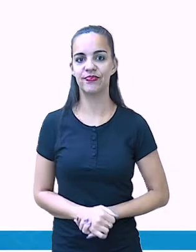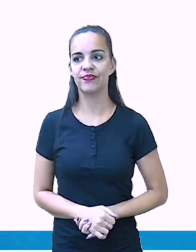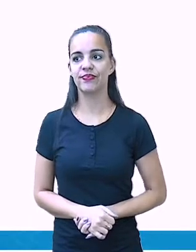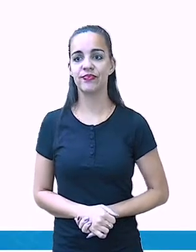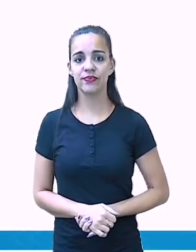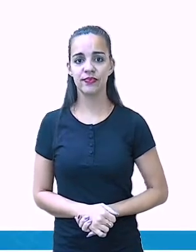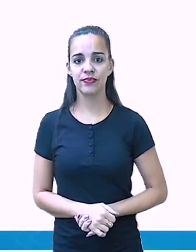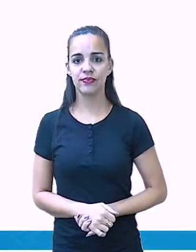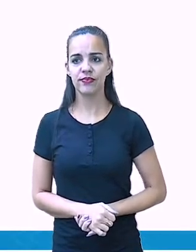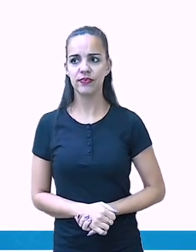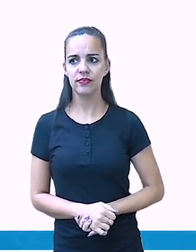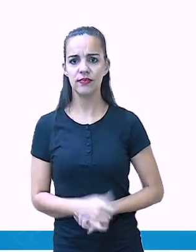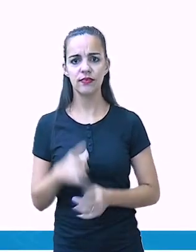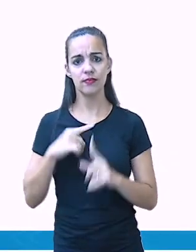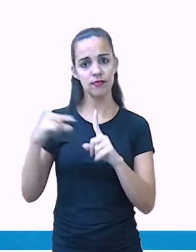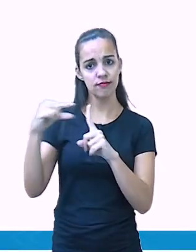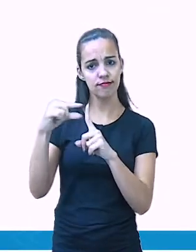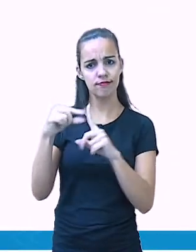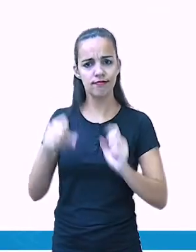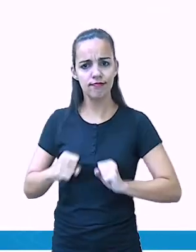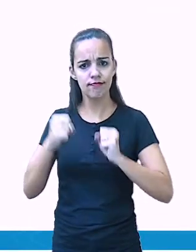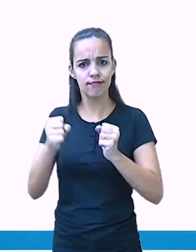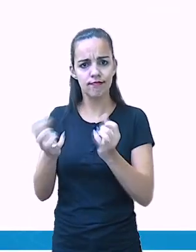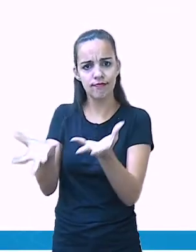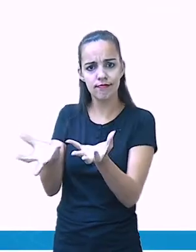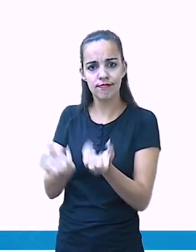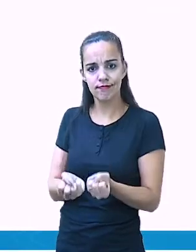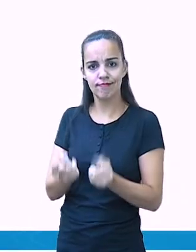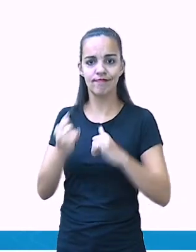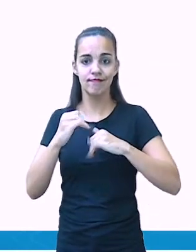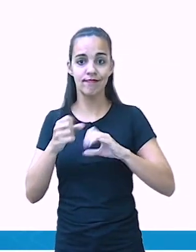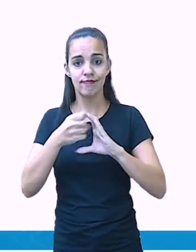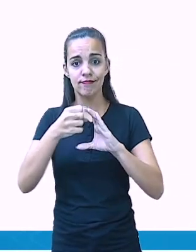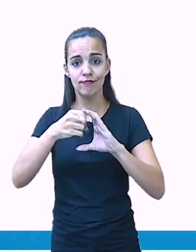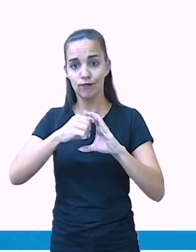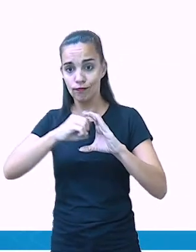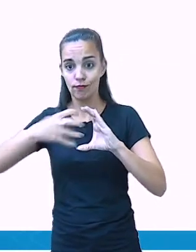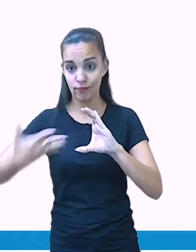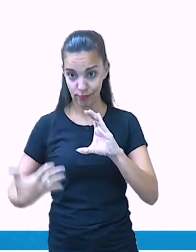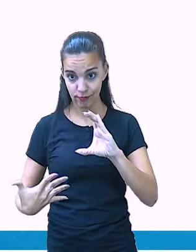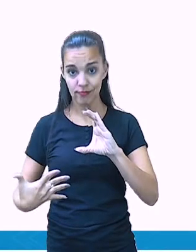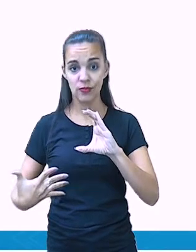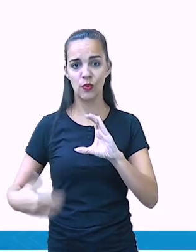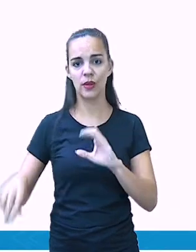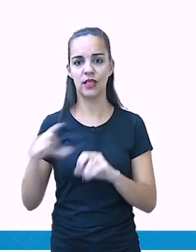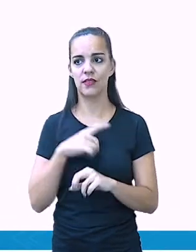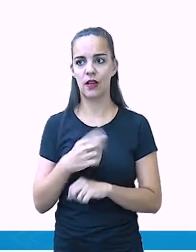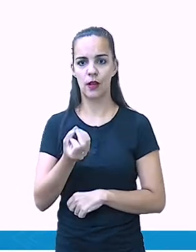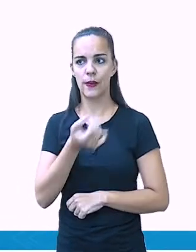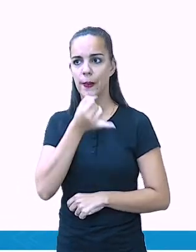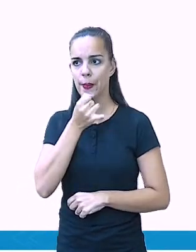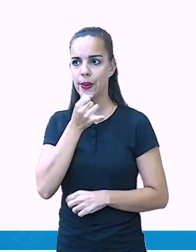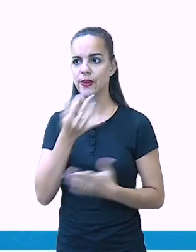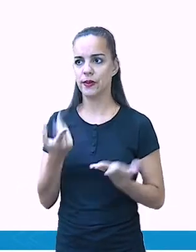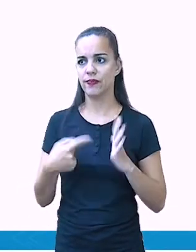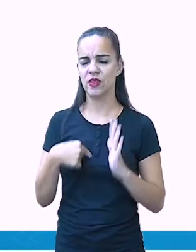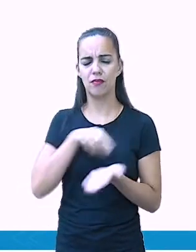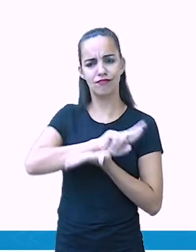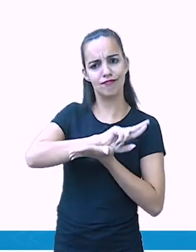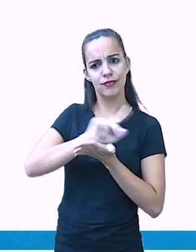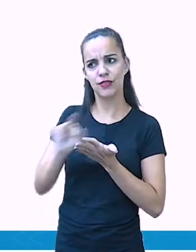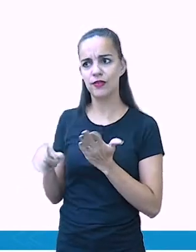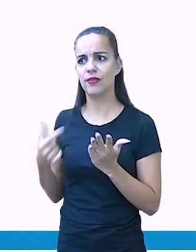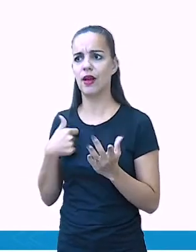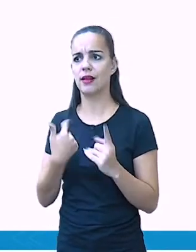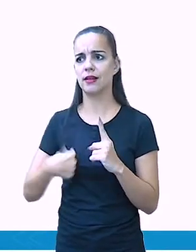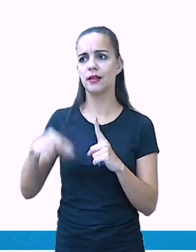E as palavras podem receber algumas classificações, né? Por que a gente separa as palavras em sílabas?